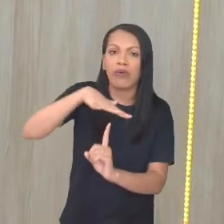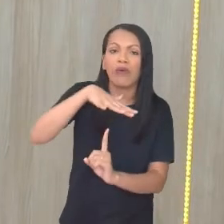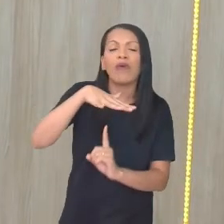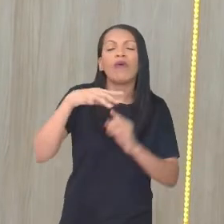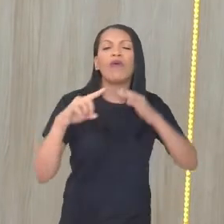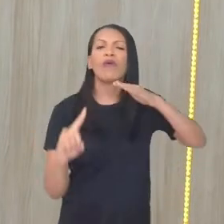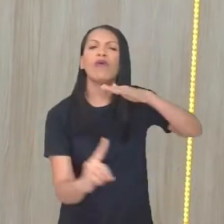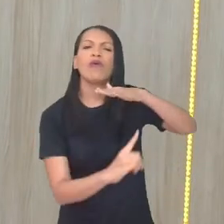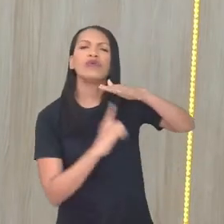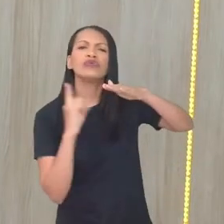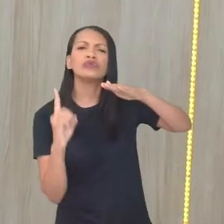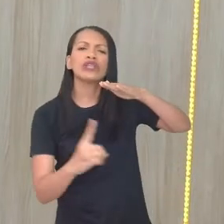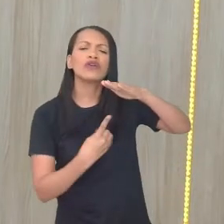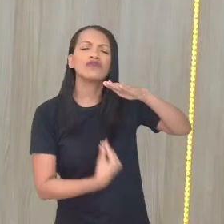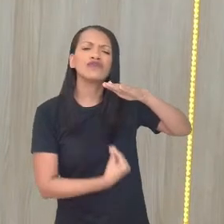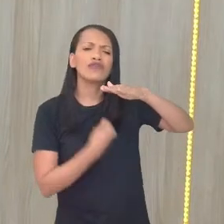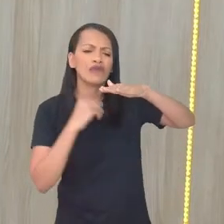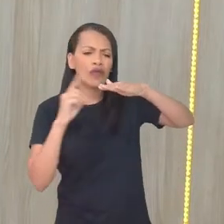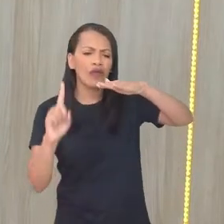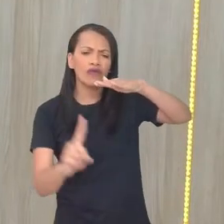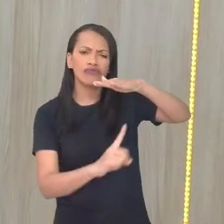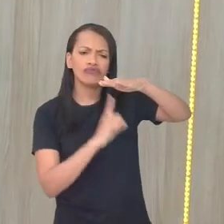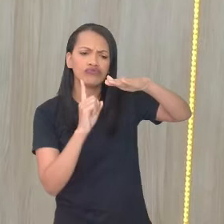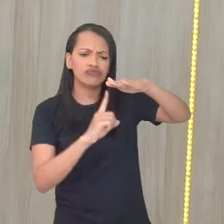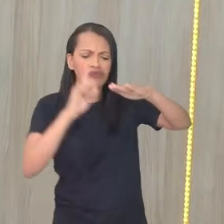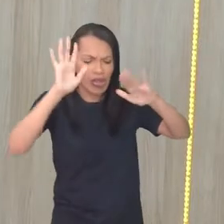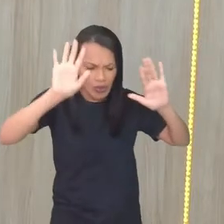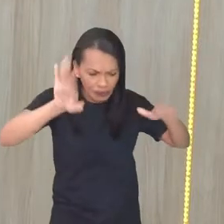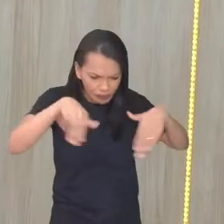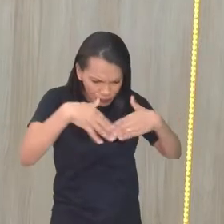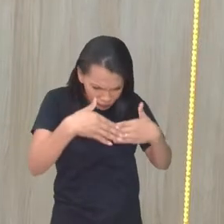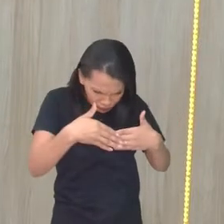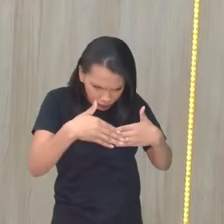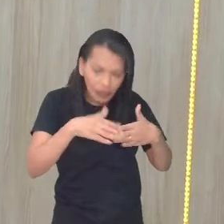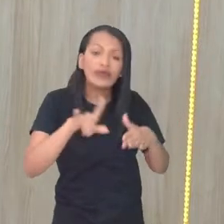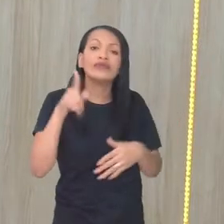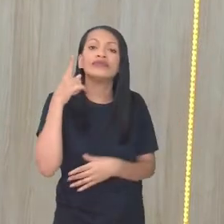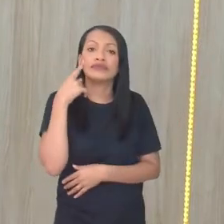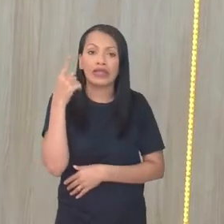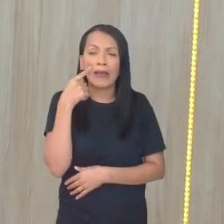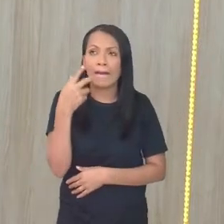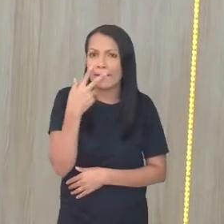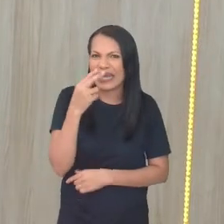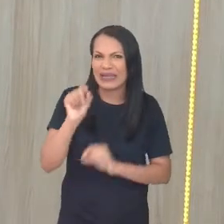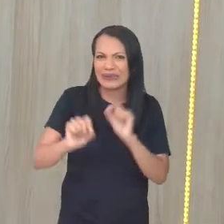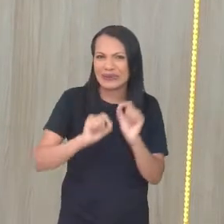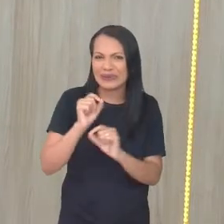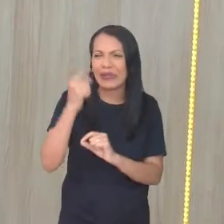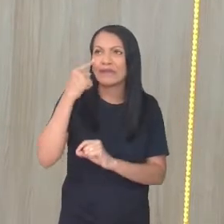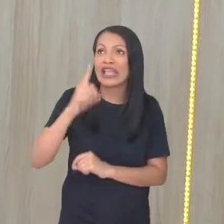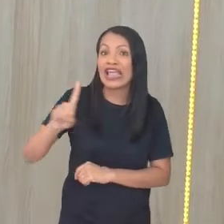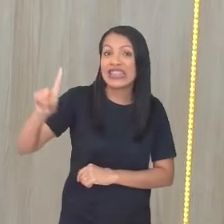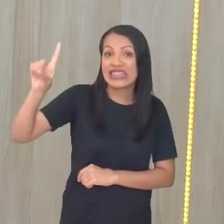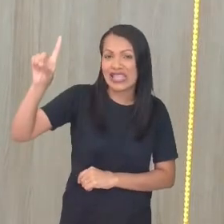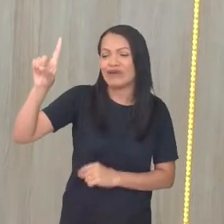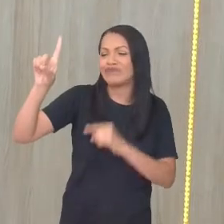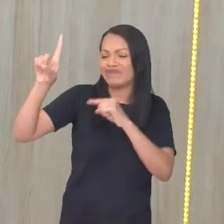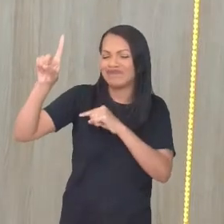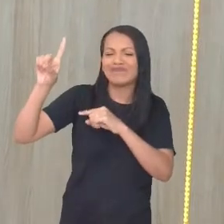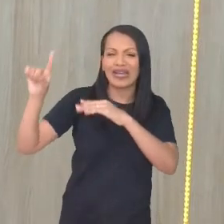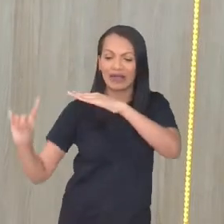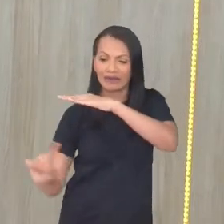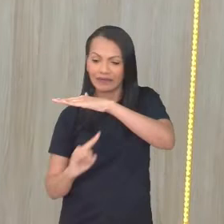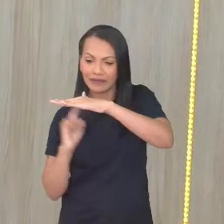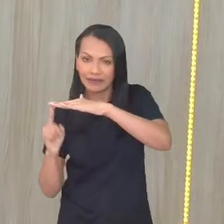né? O faraó era então a que se chamava de vigário de Deus, né? Ou dos deuses, porque os egípcios